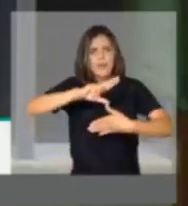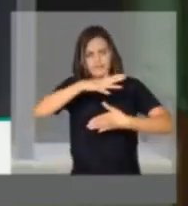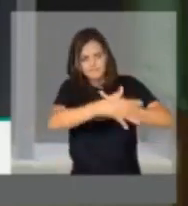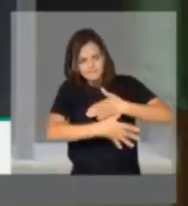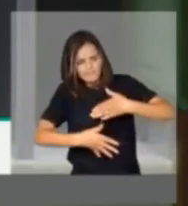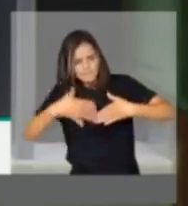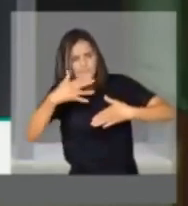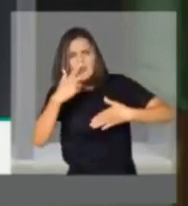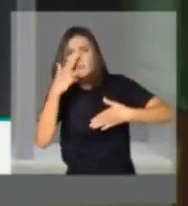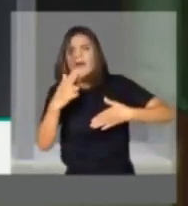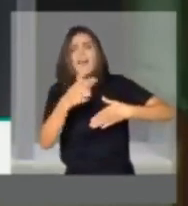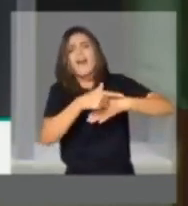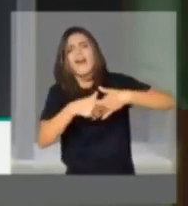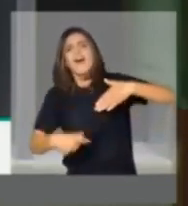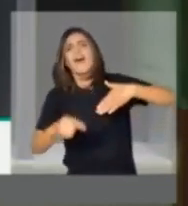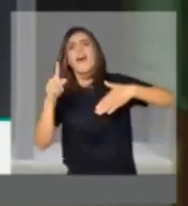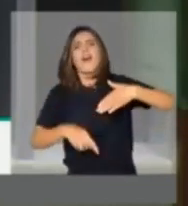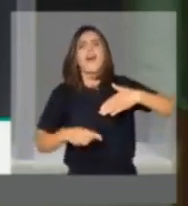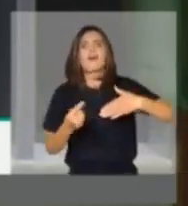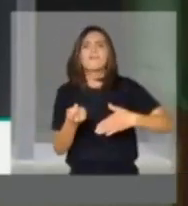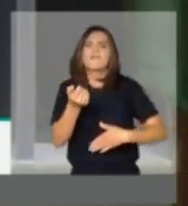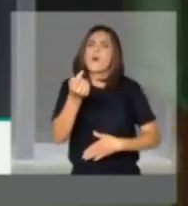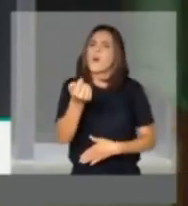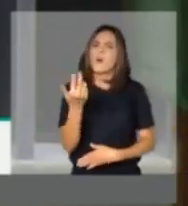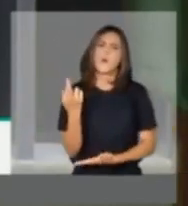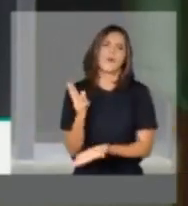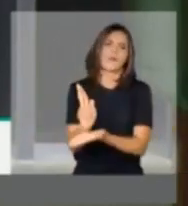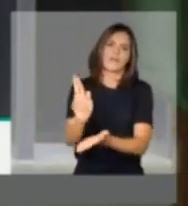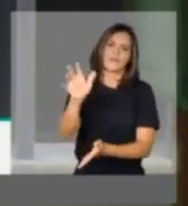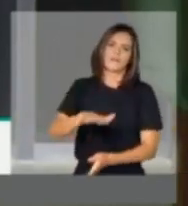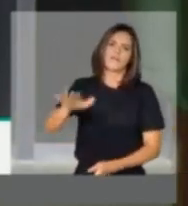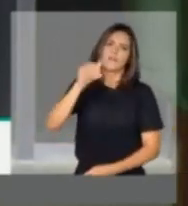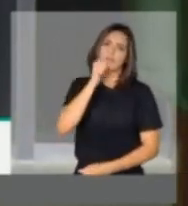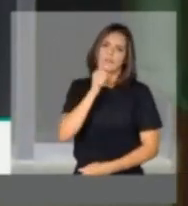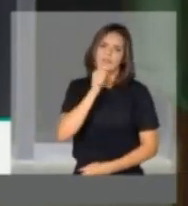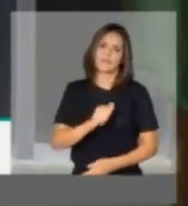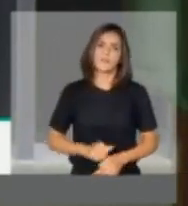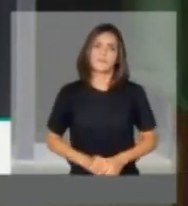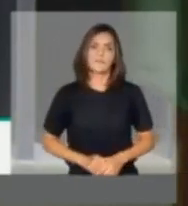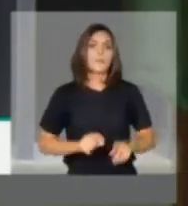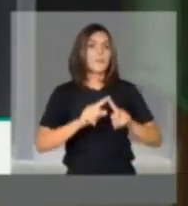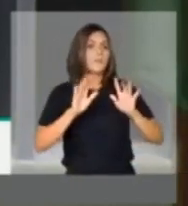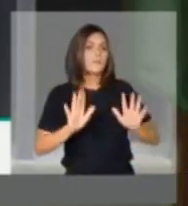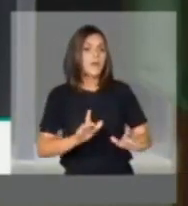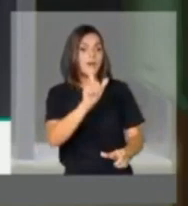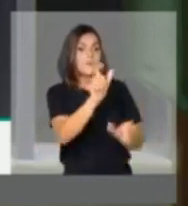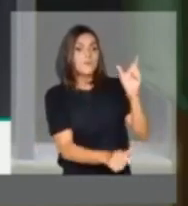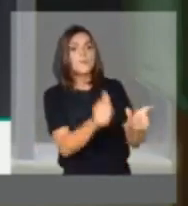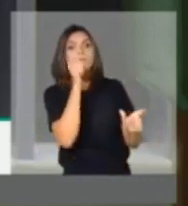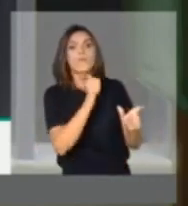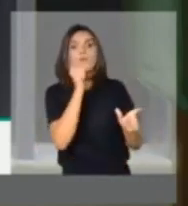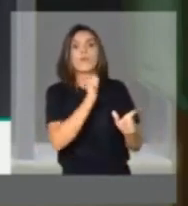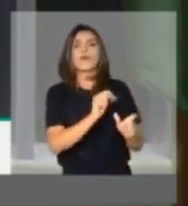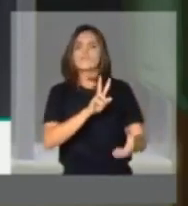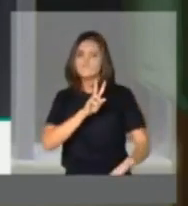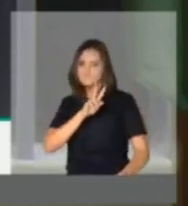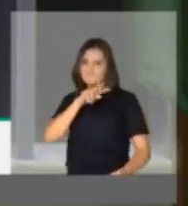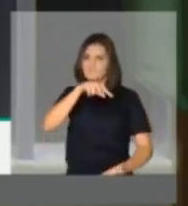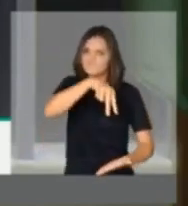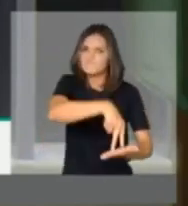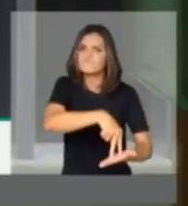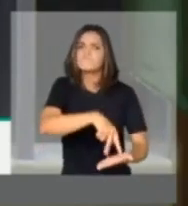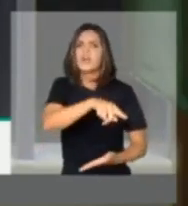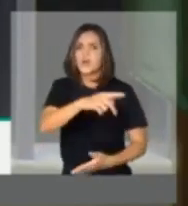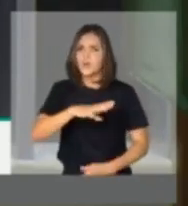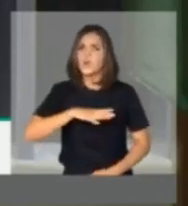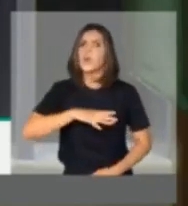de representatividade feminina. Por outro lado, as mulheres brasileiras têm se levantado para eleger as suas